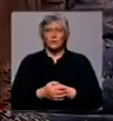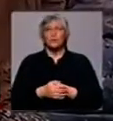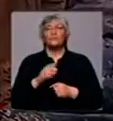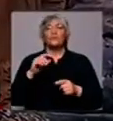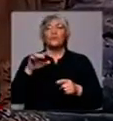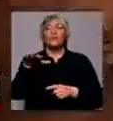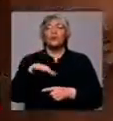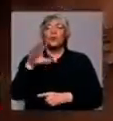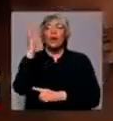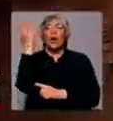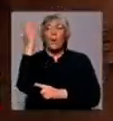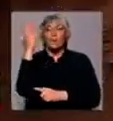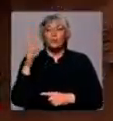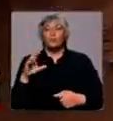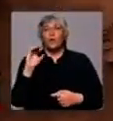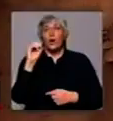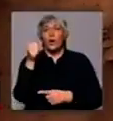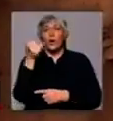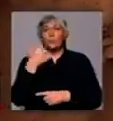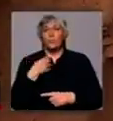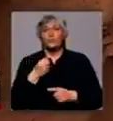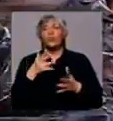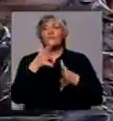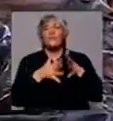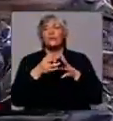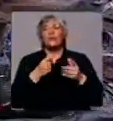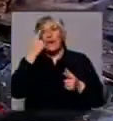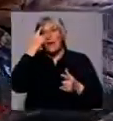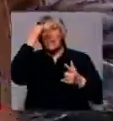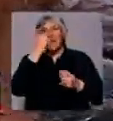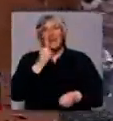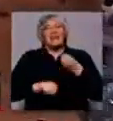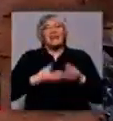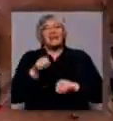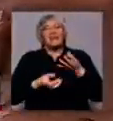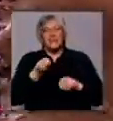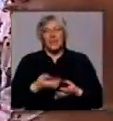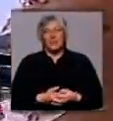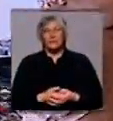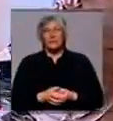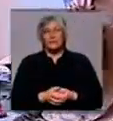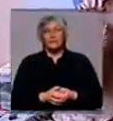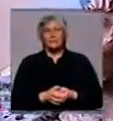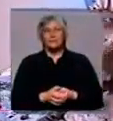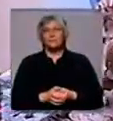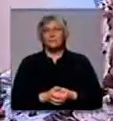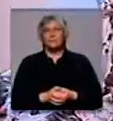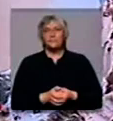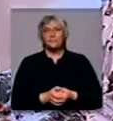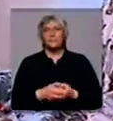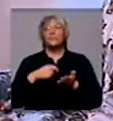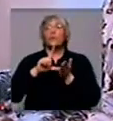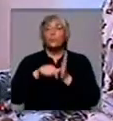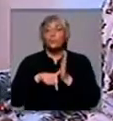por exemplo, na chamada Fábrica da Criatividade. Vamos afastar, que é para eles fazerem o registro e depois voltamos a mexer, está bem? O projeto